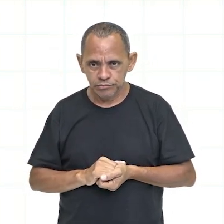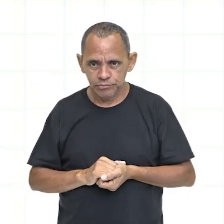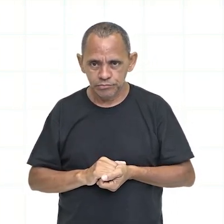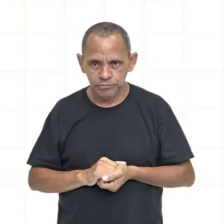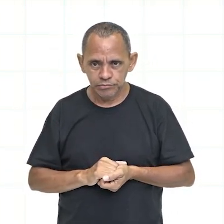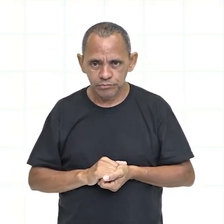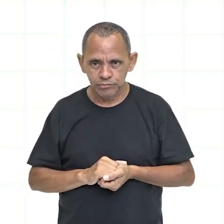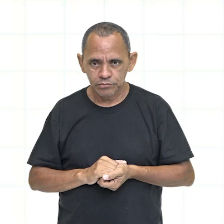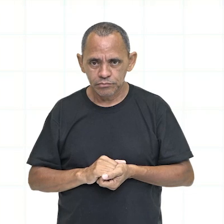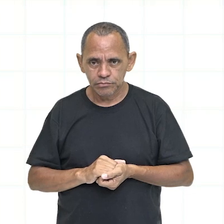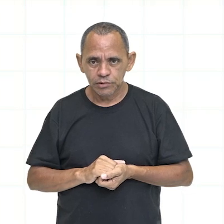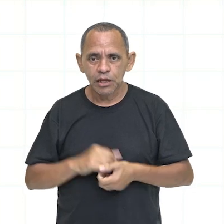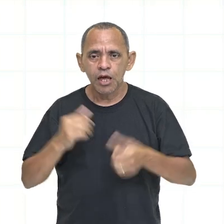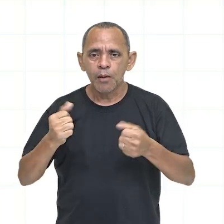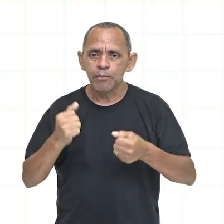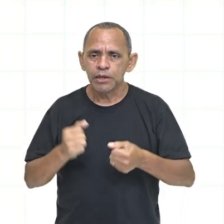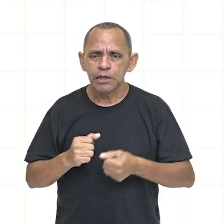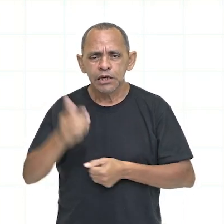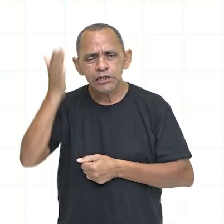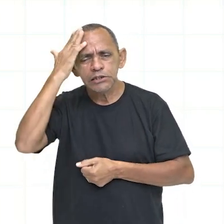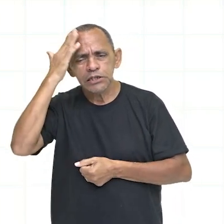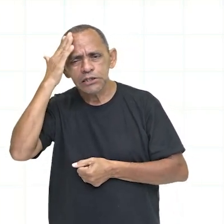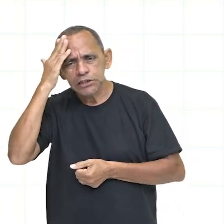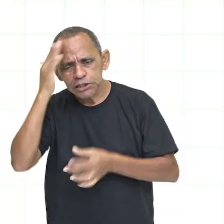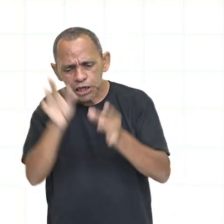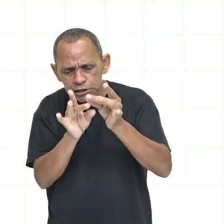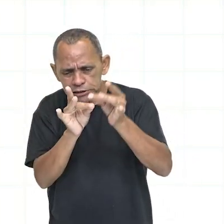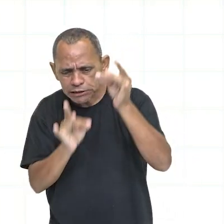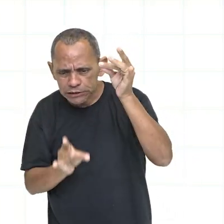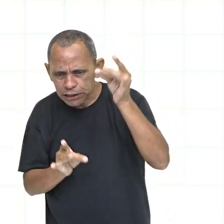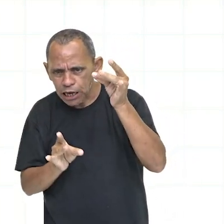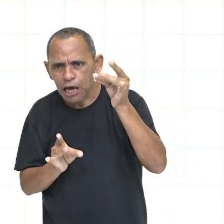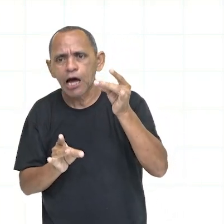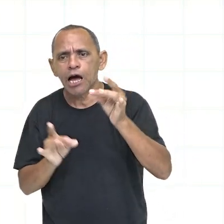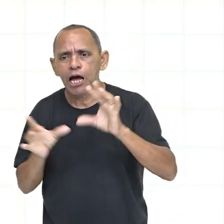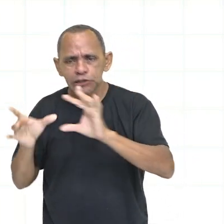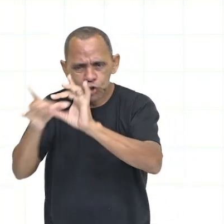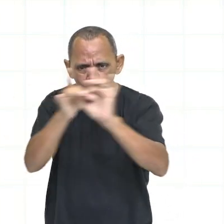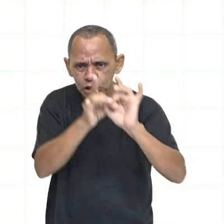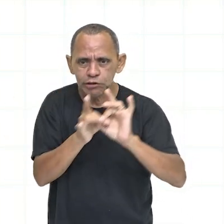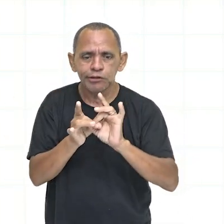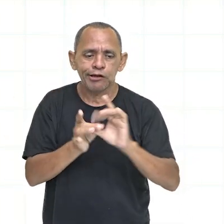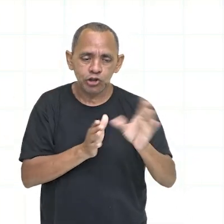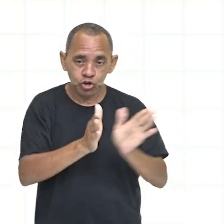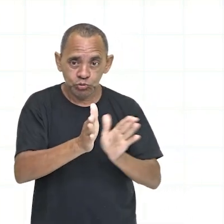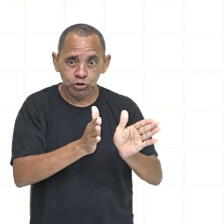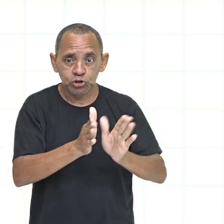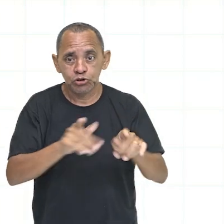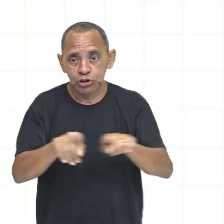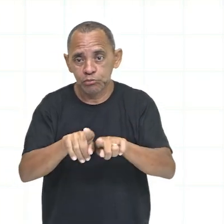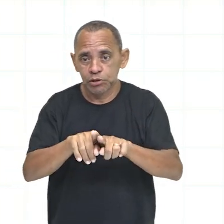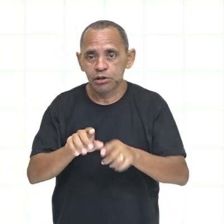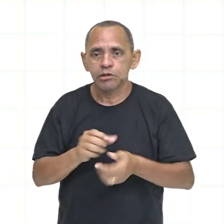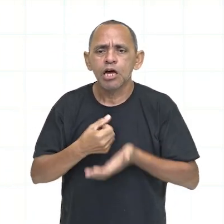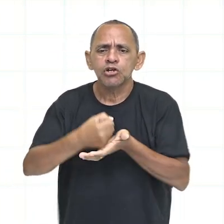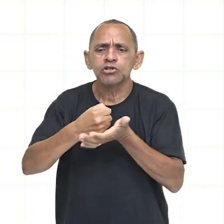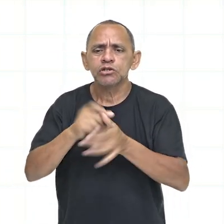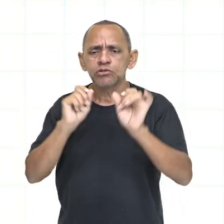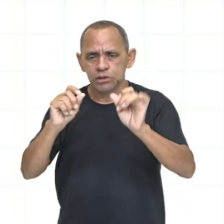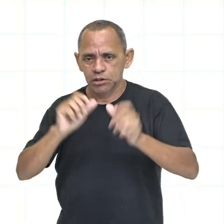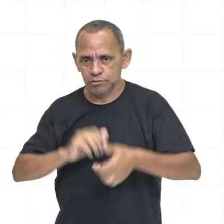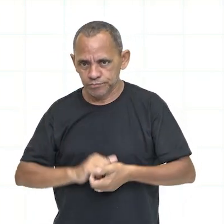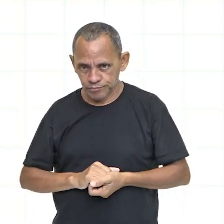crucial em providenciar detalhes adicionais a um contexto de um período, né? Ajudando